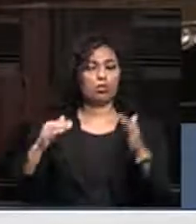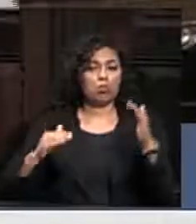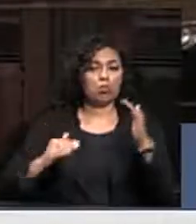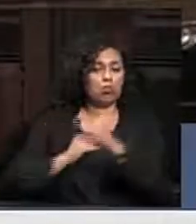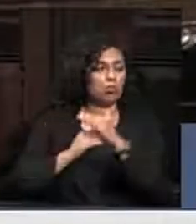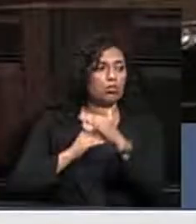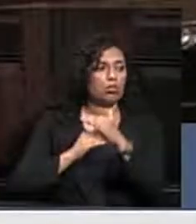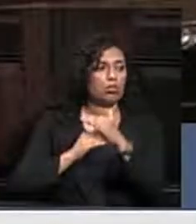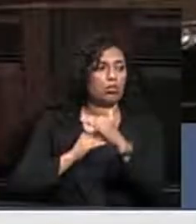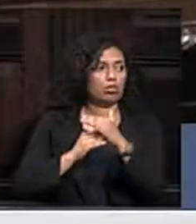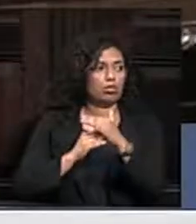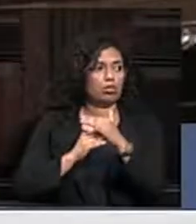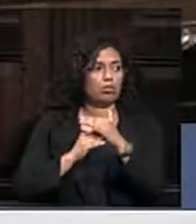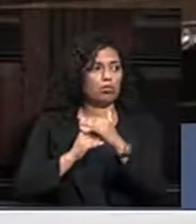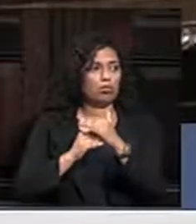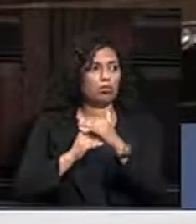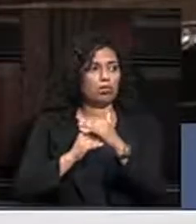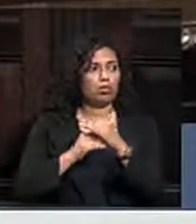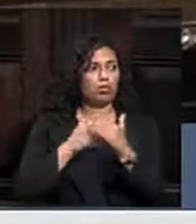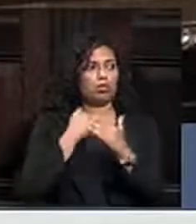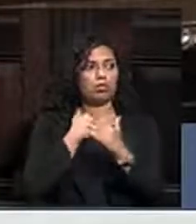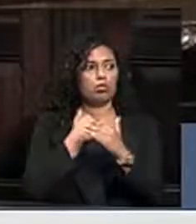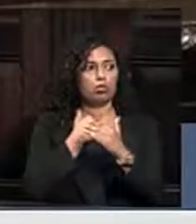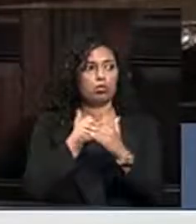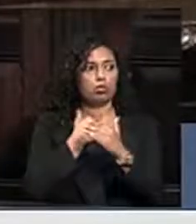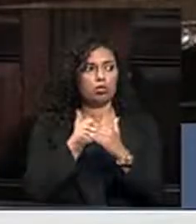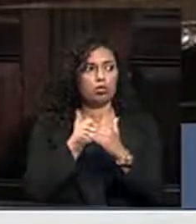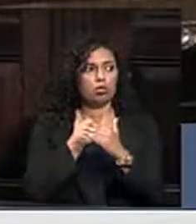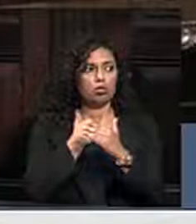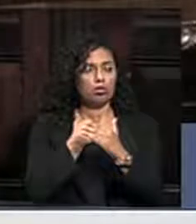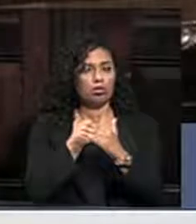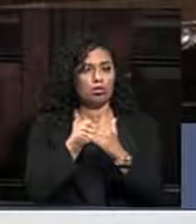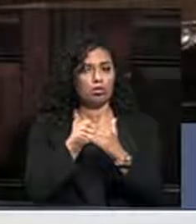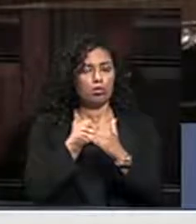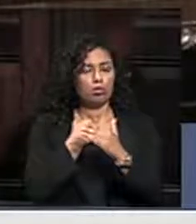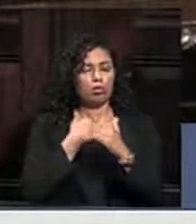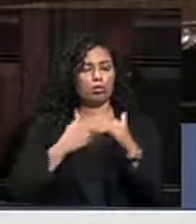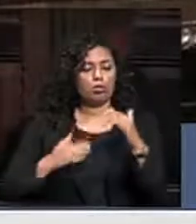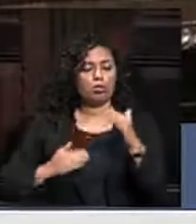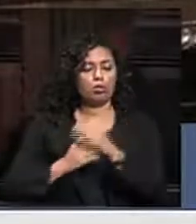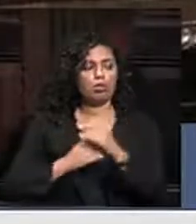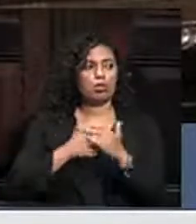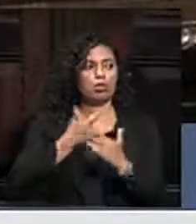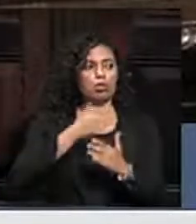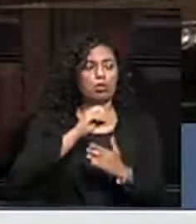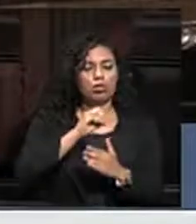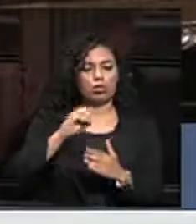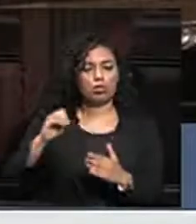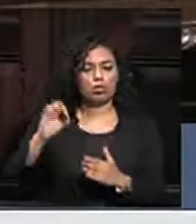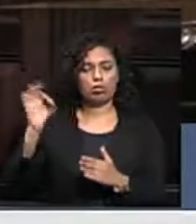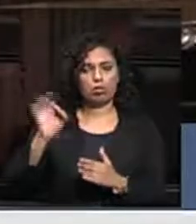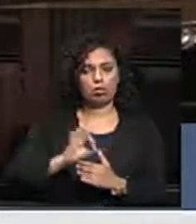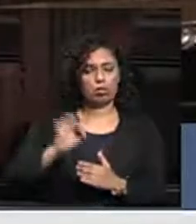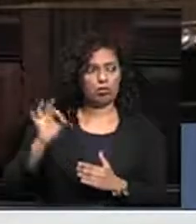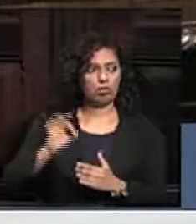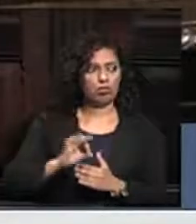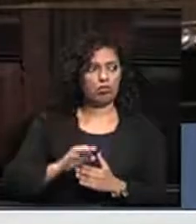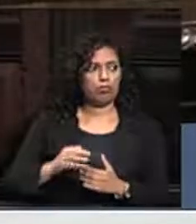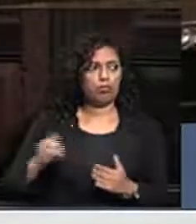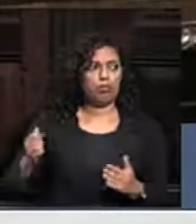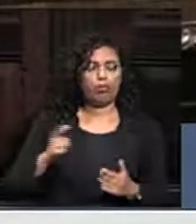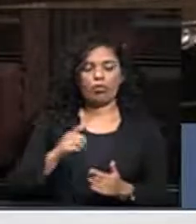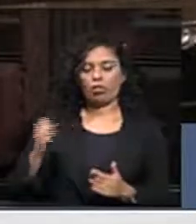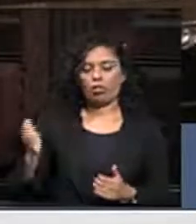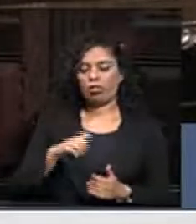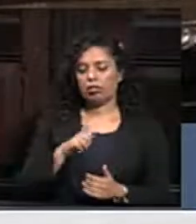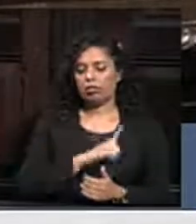máximo não deve ultrapassar ao valor de 200 bilhões, 200%. Portanto, ao novo